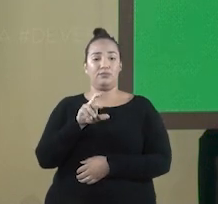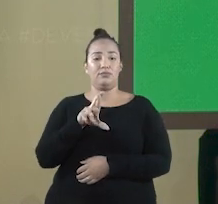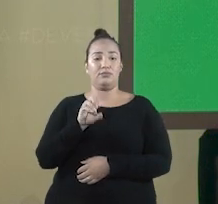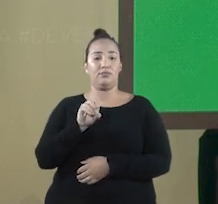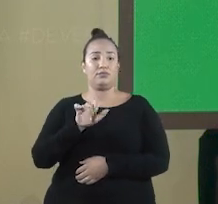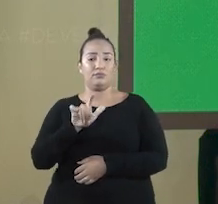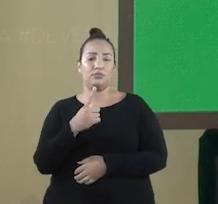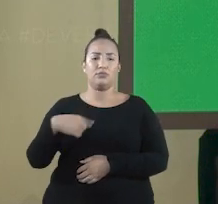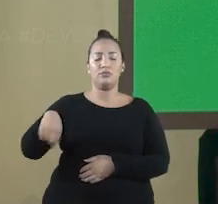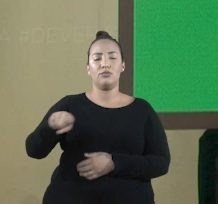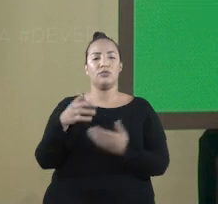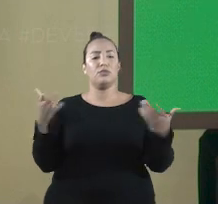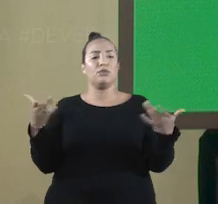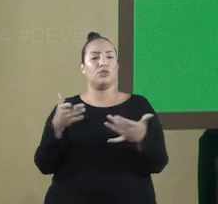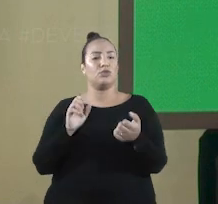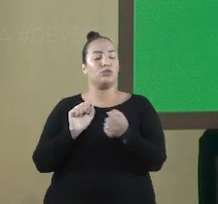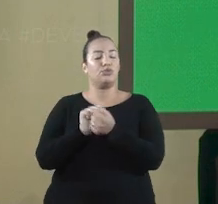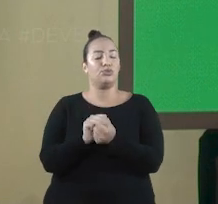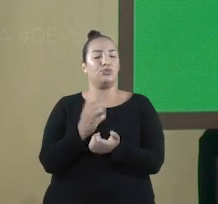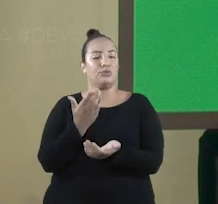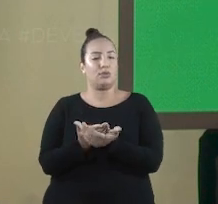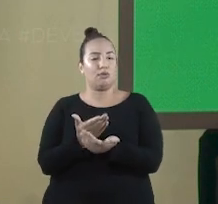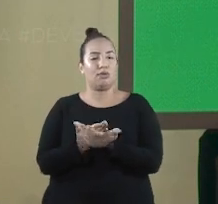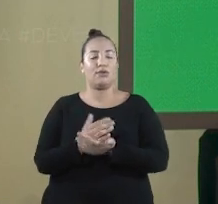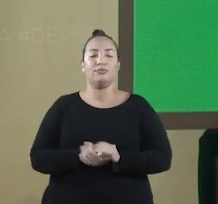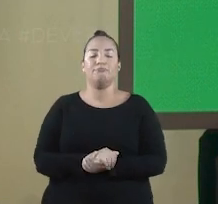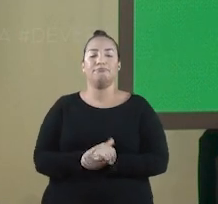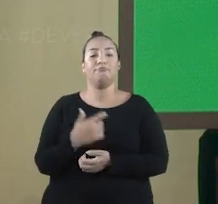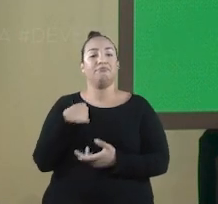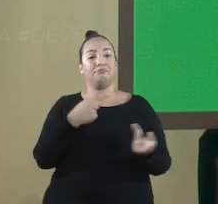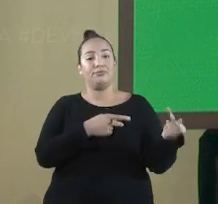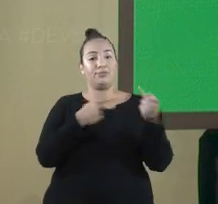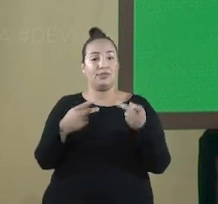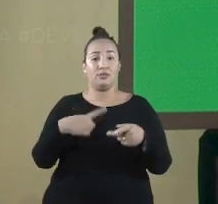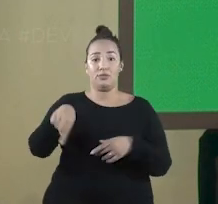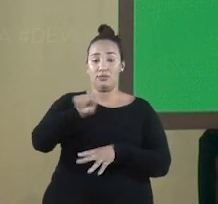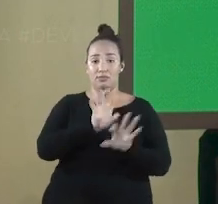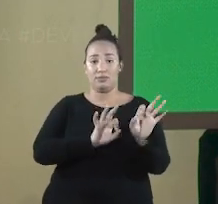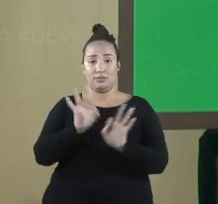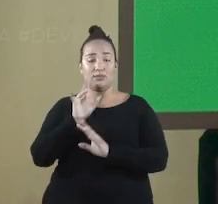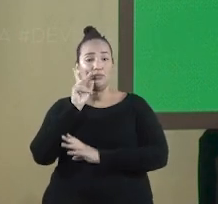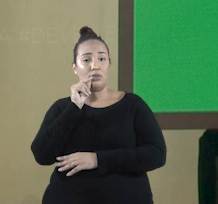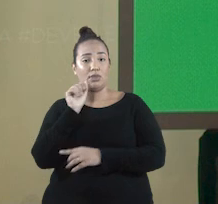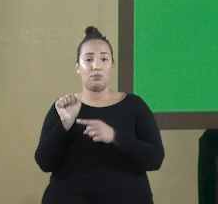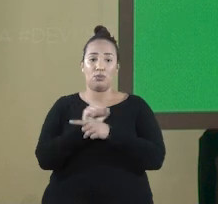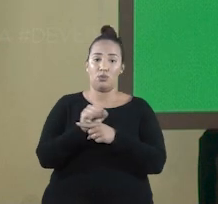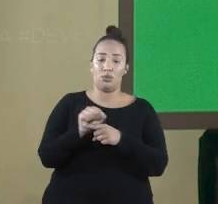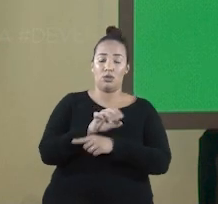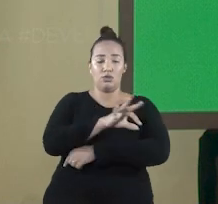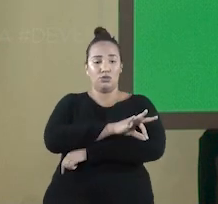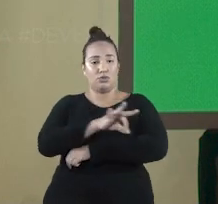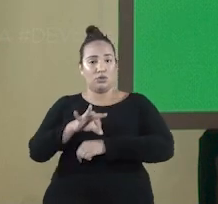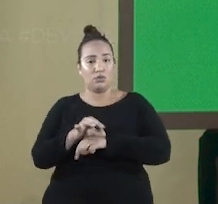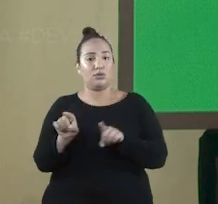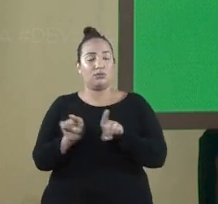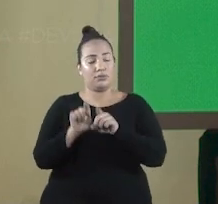professora Carol e estarei com vocês nessa aula. Convido vocês a pegarem um lápis, borracha,